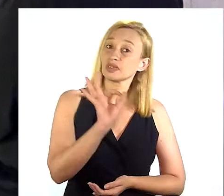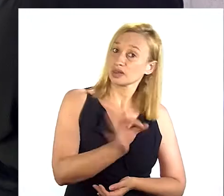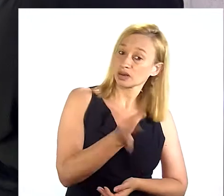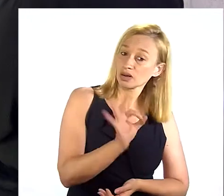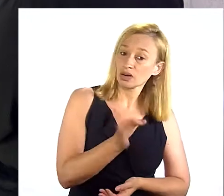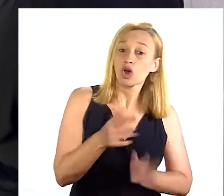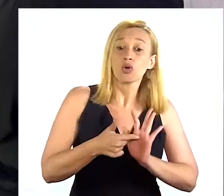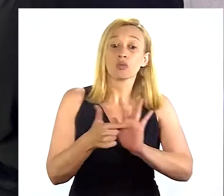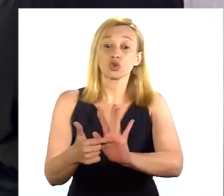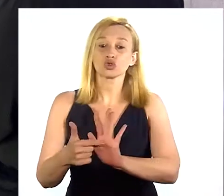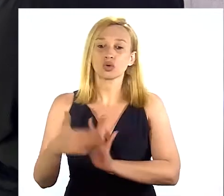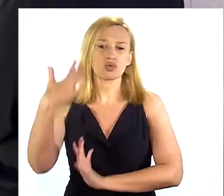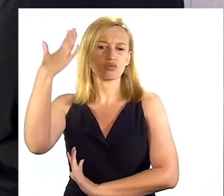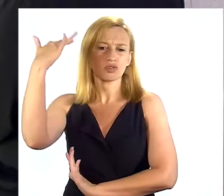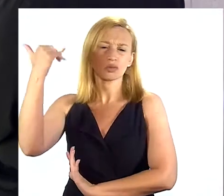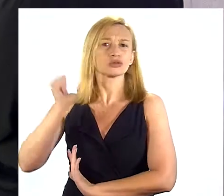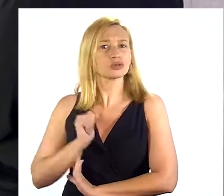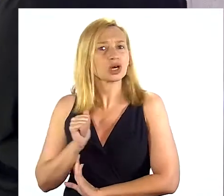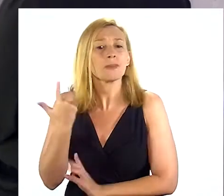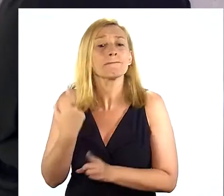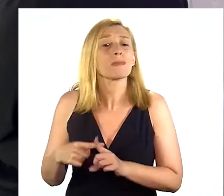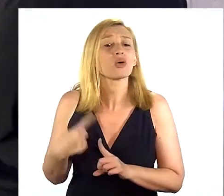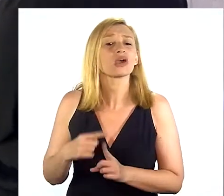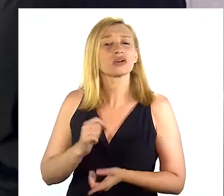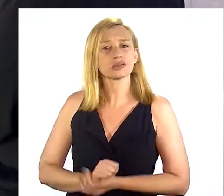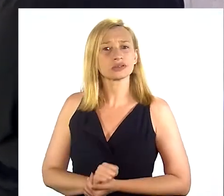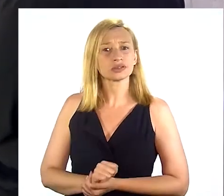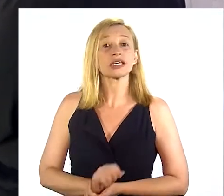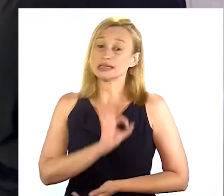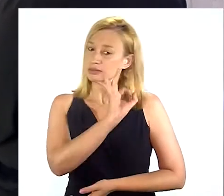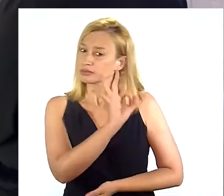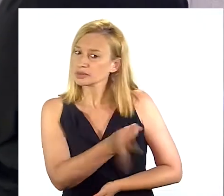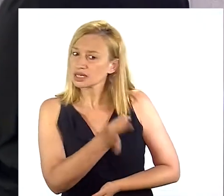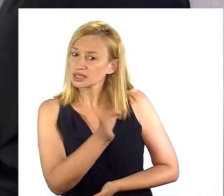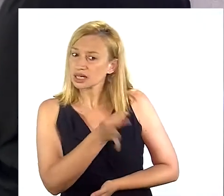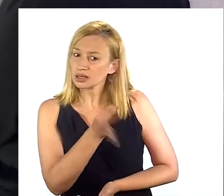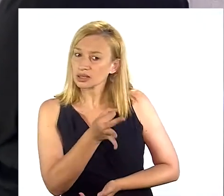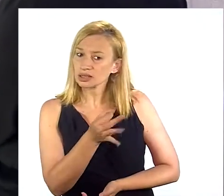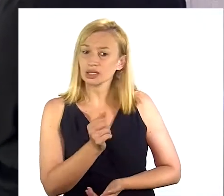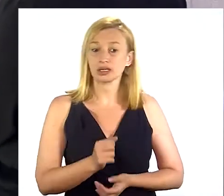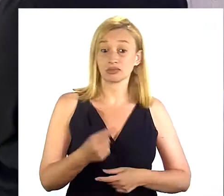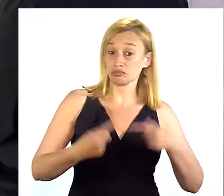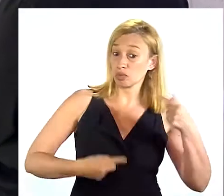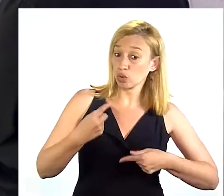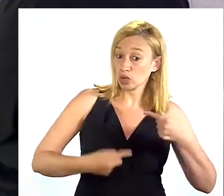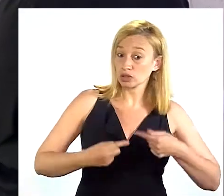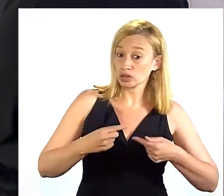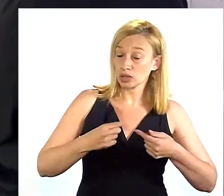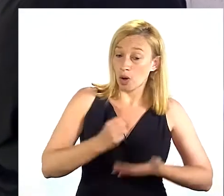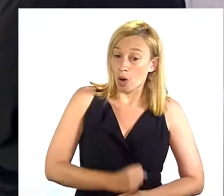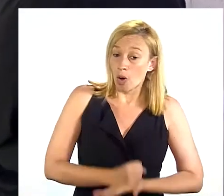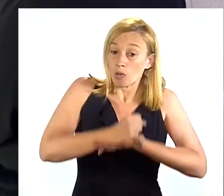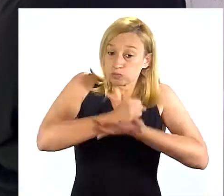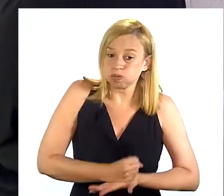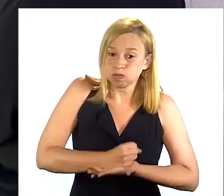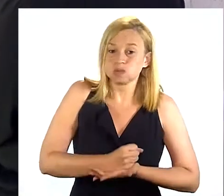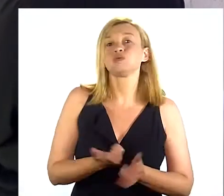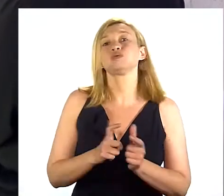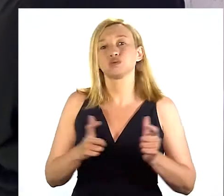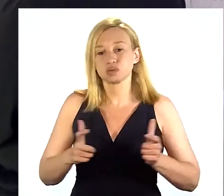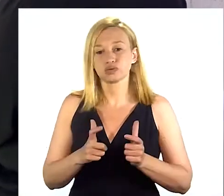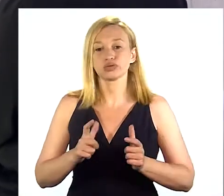realmente se mostrou um sucesso. Por quê? É evidente que a parte política tem um peso muito